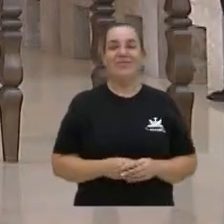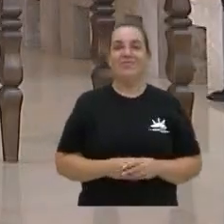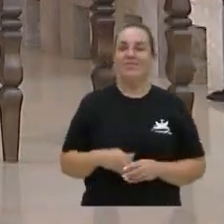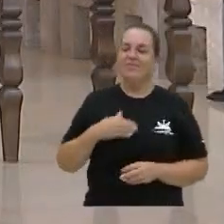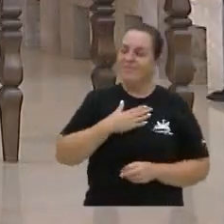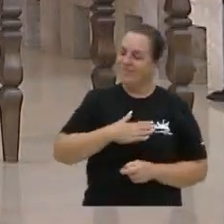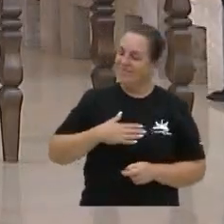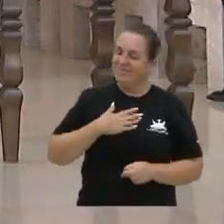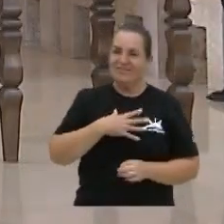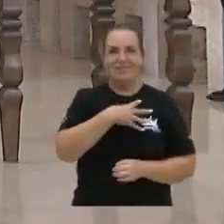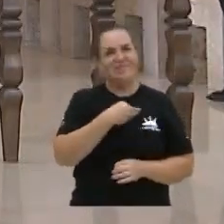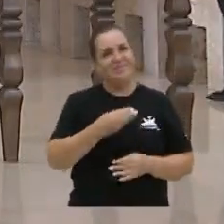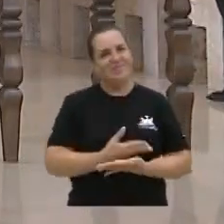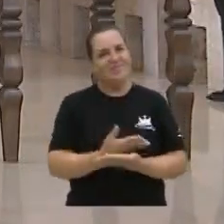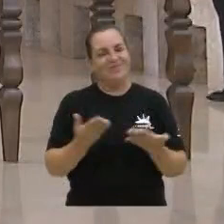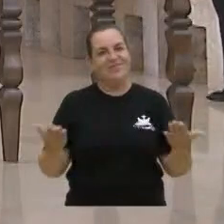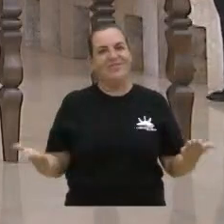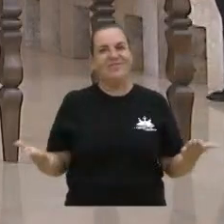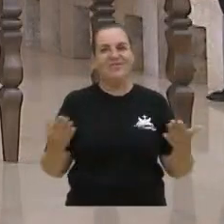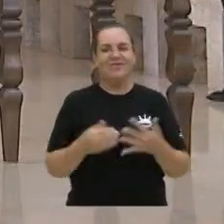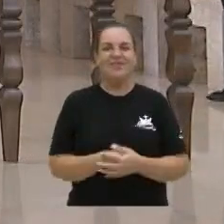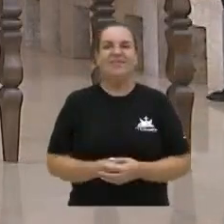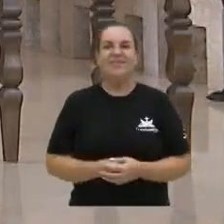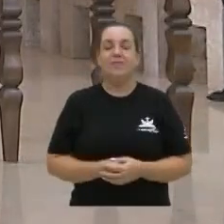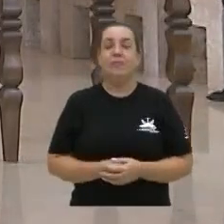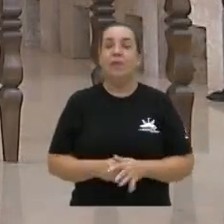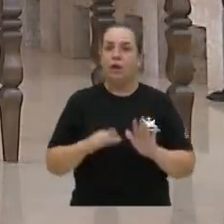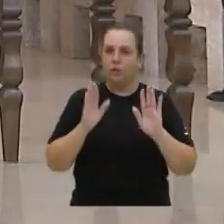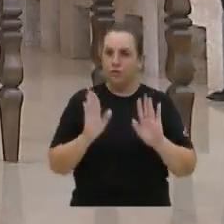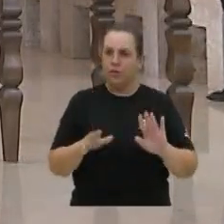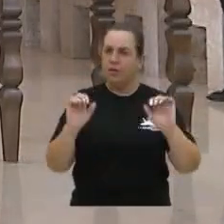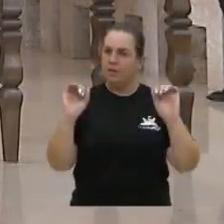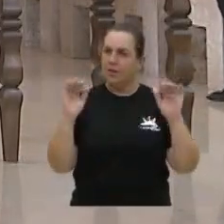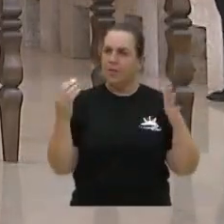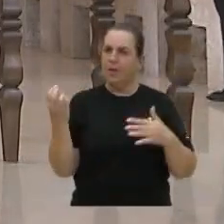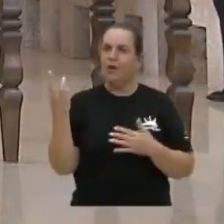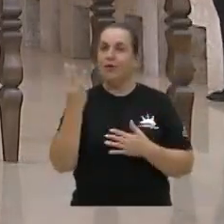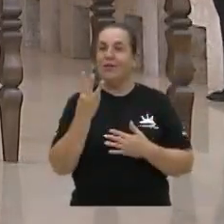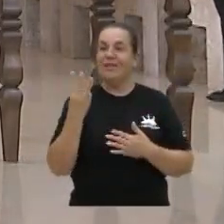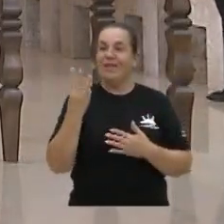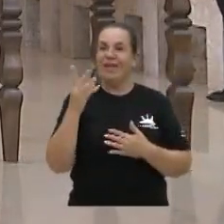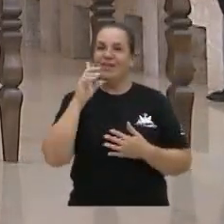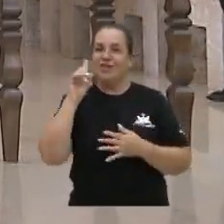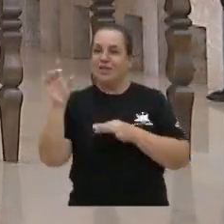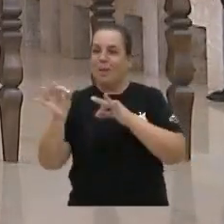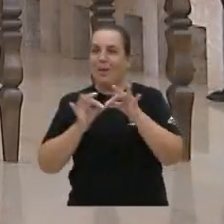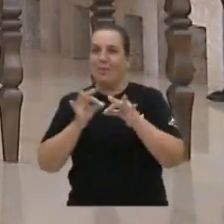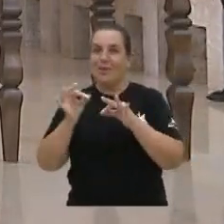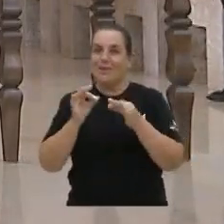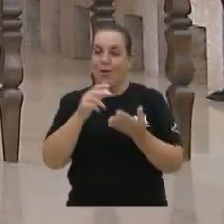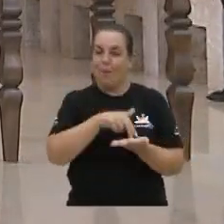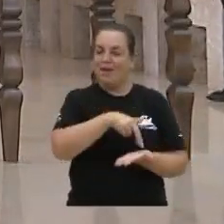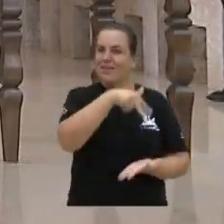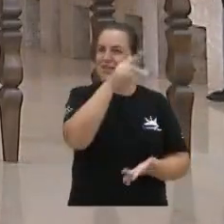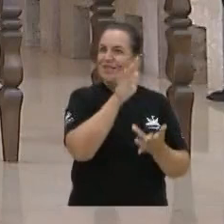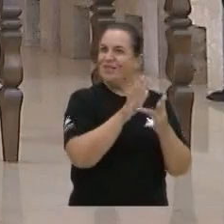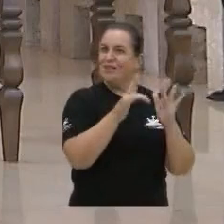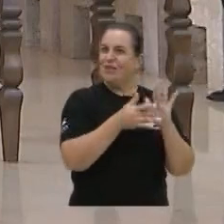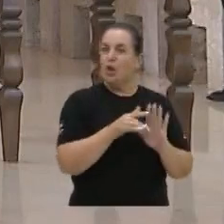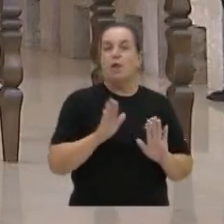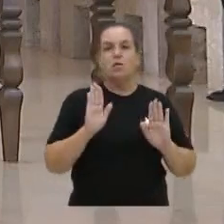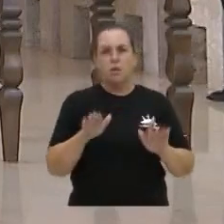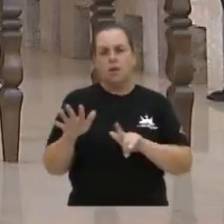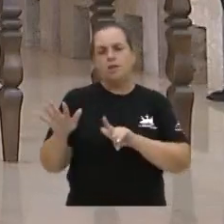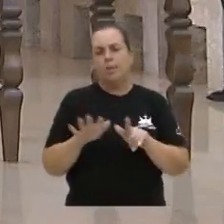Queridos filhos e filhas, tendo celebrado o Tríduo Pascal, tendo celebrado a